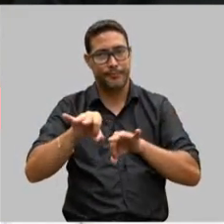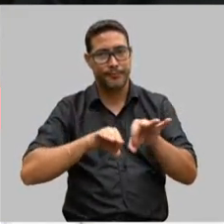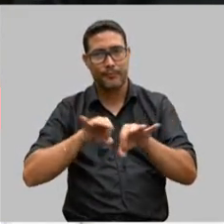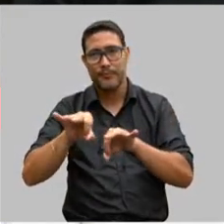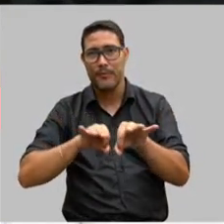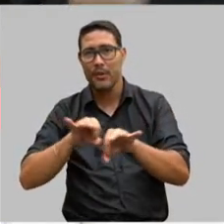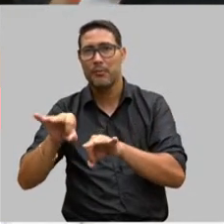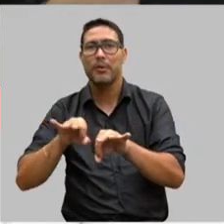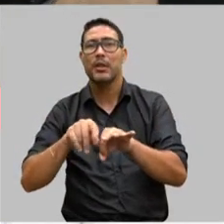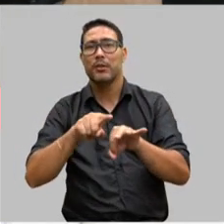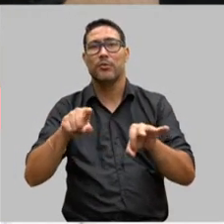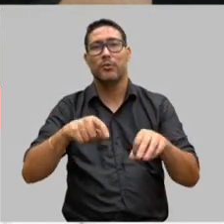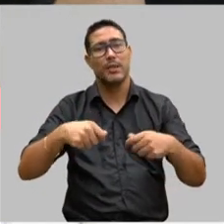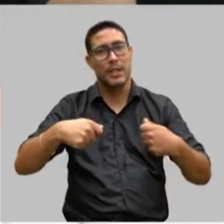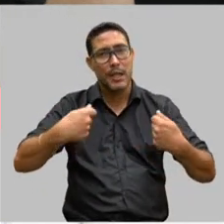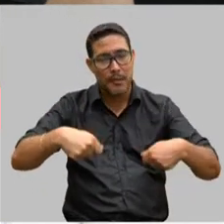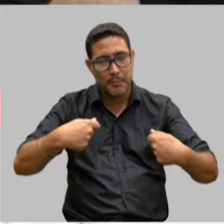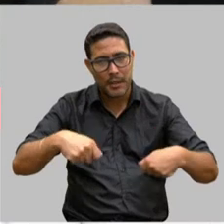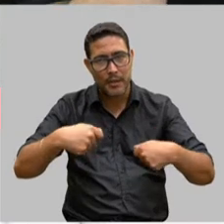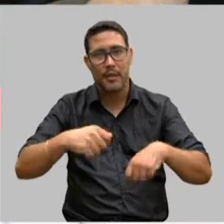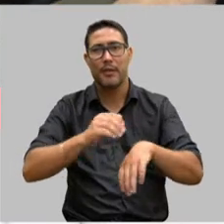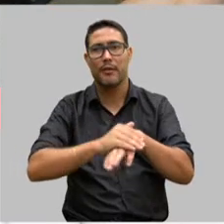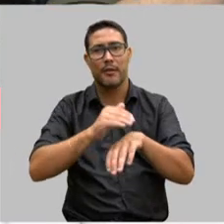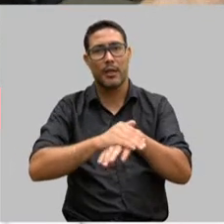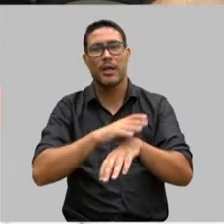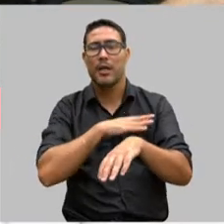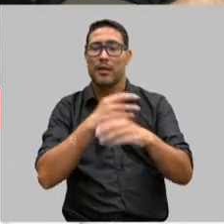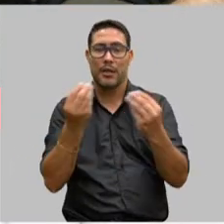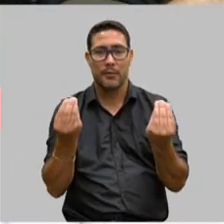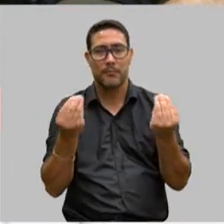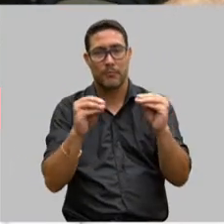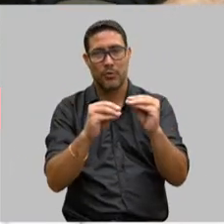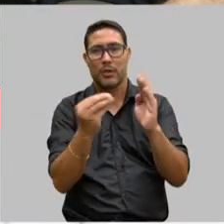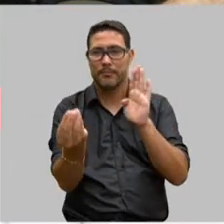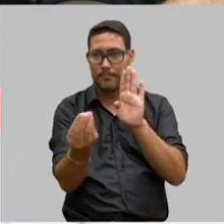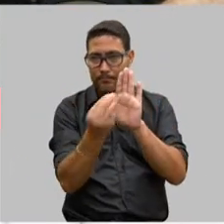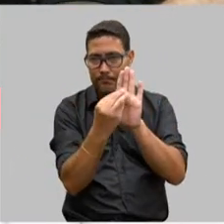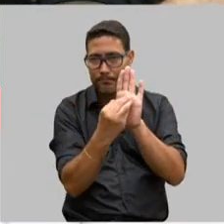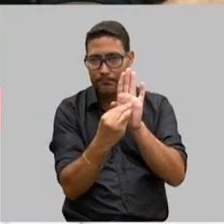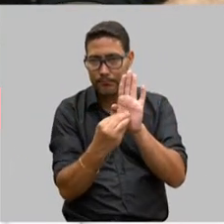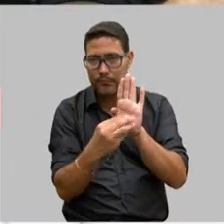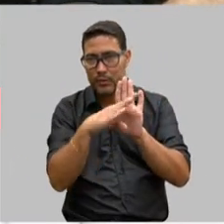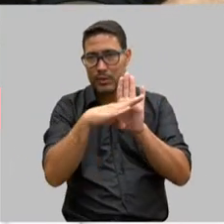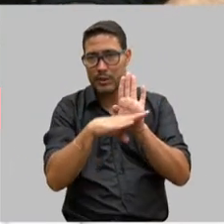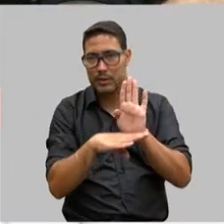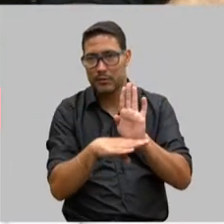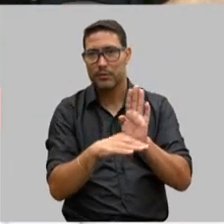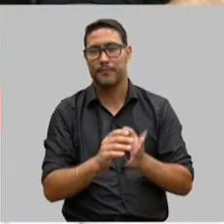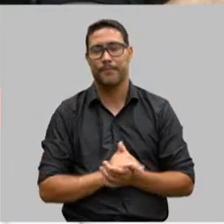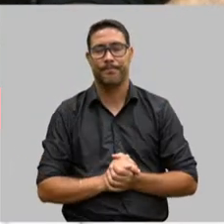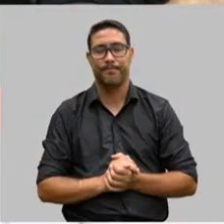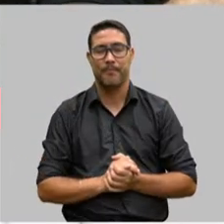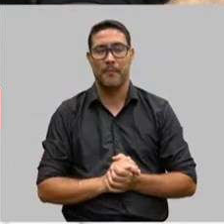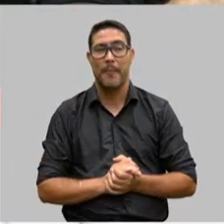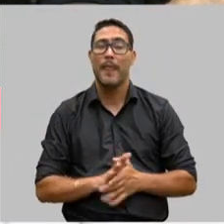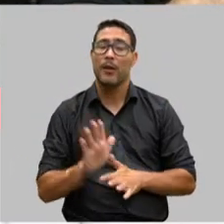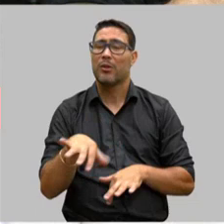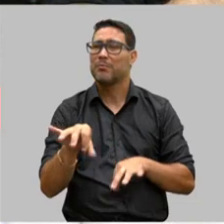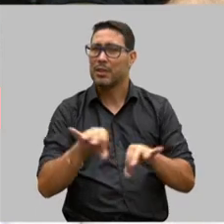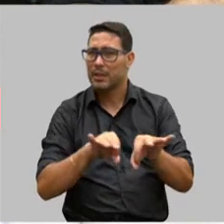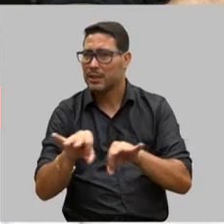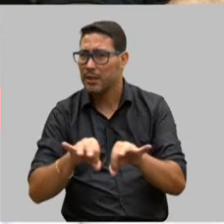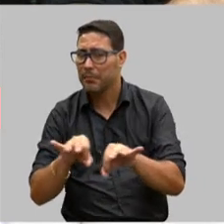que precisa ser colocada na agenda. Tá? Planejamento enquanto instrumento